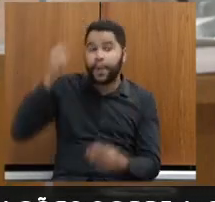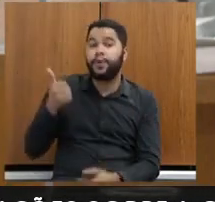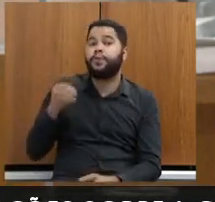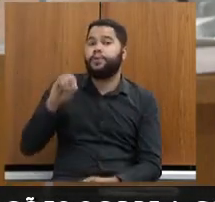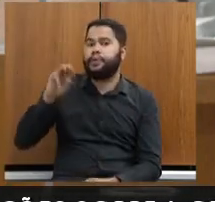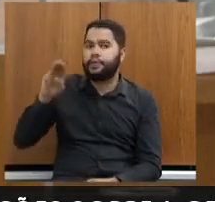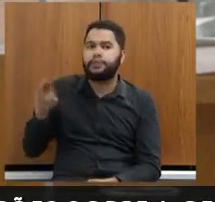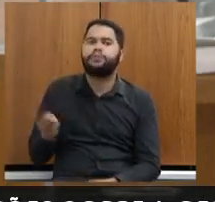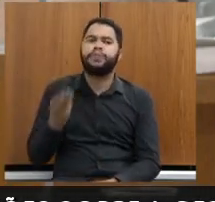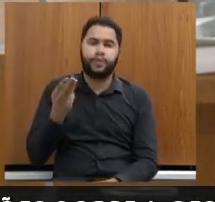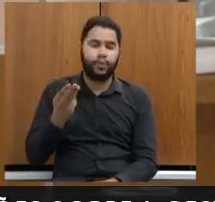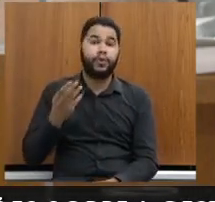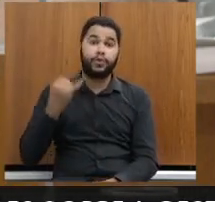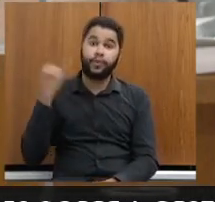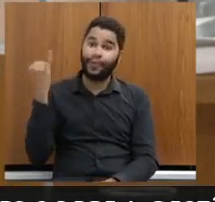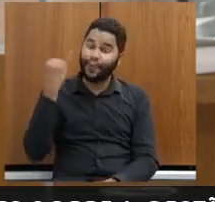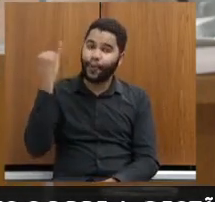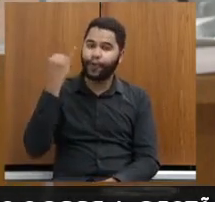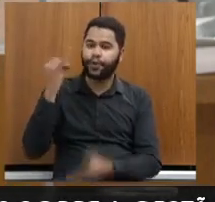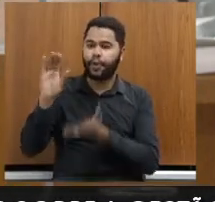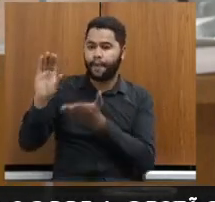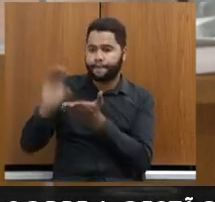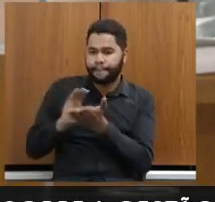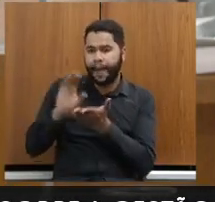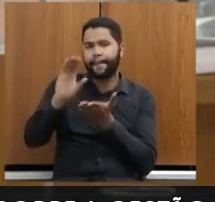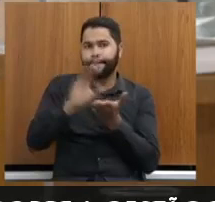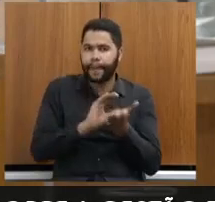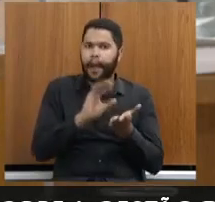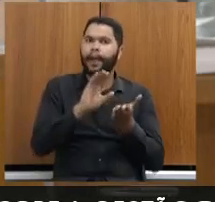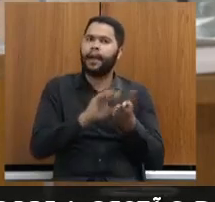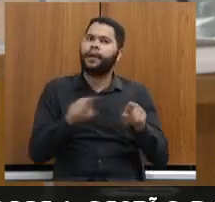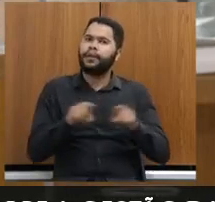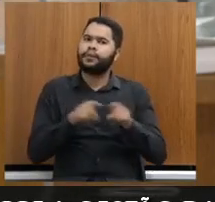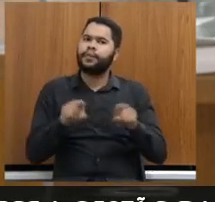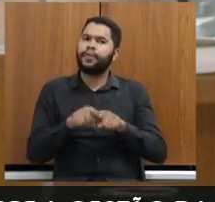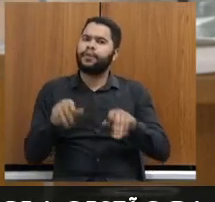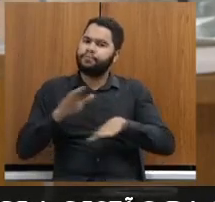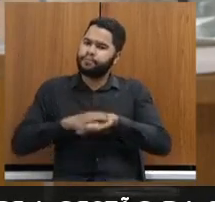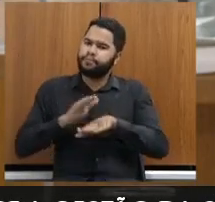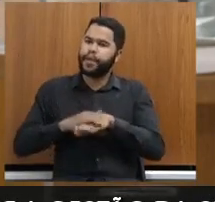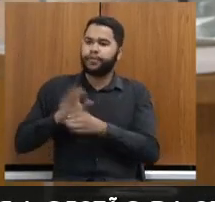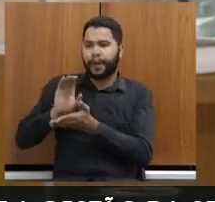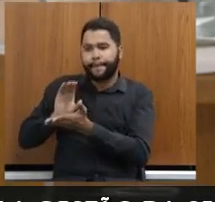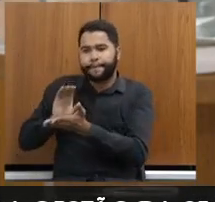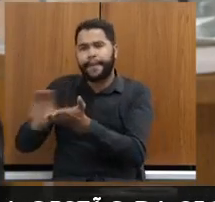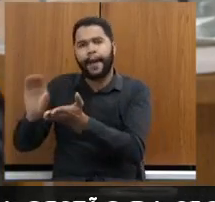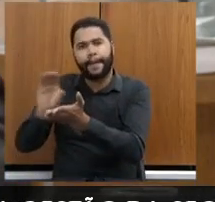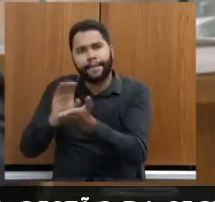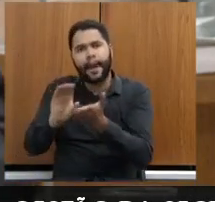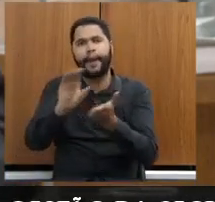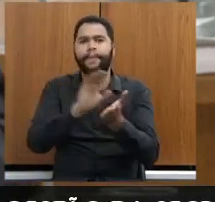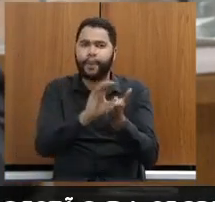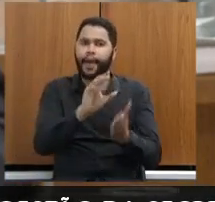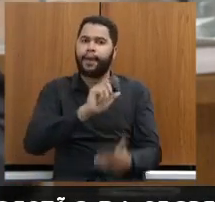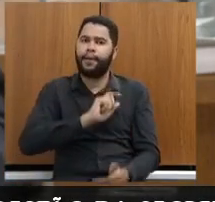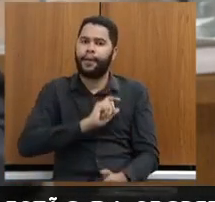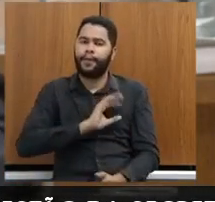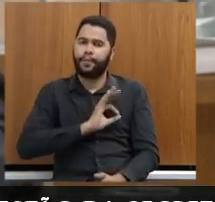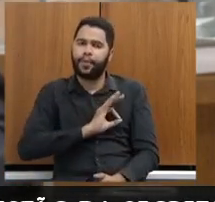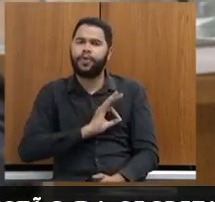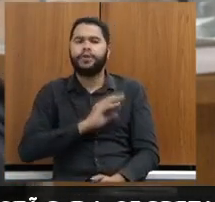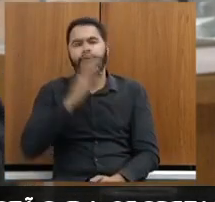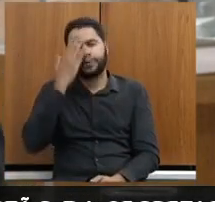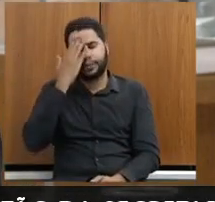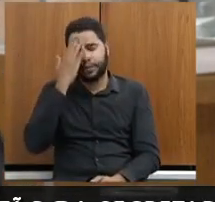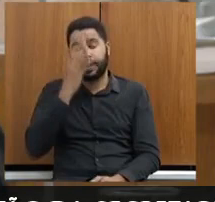Isso é muito importante esse recurso vem também para investimento da polícia e é nós